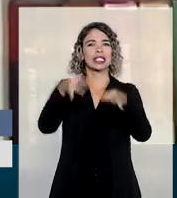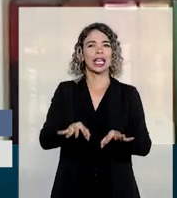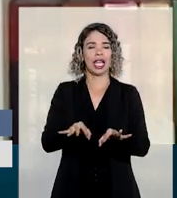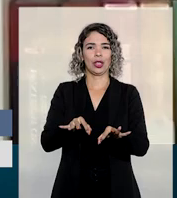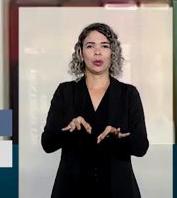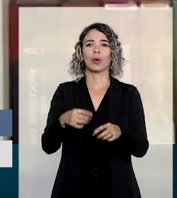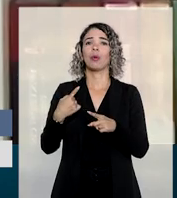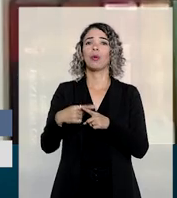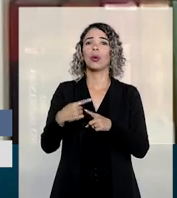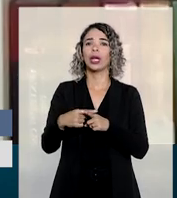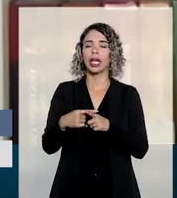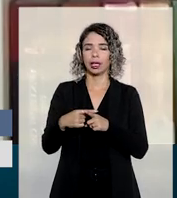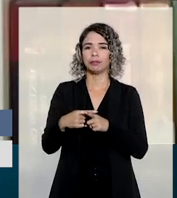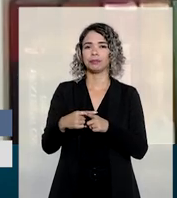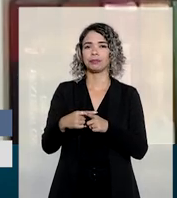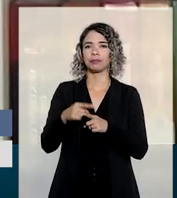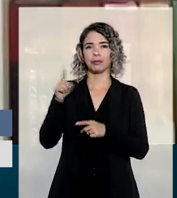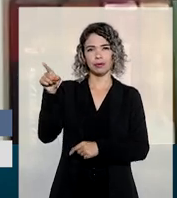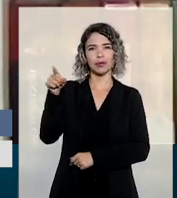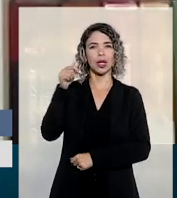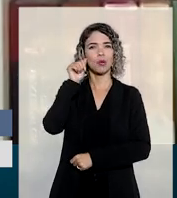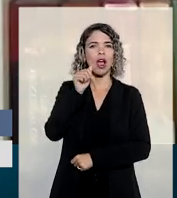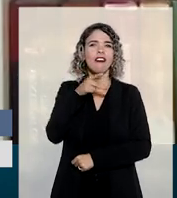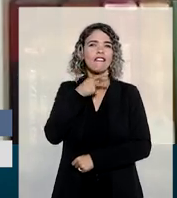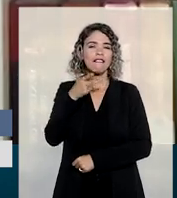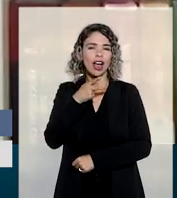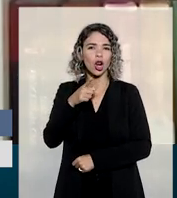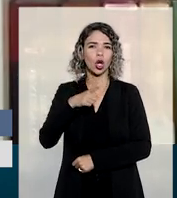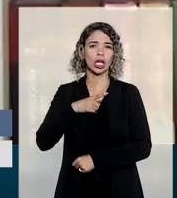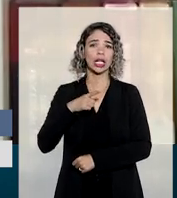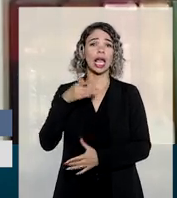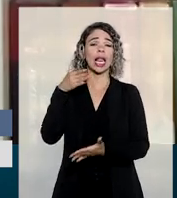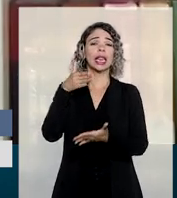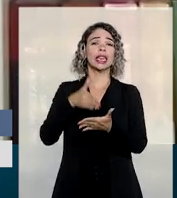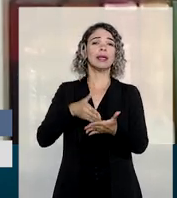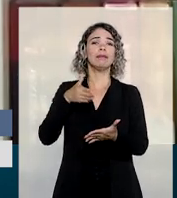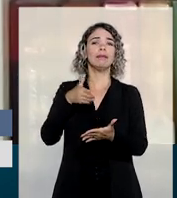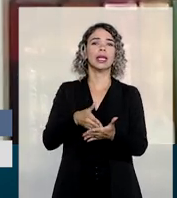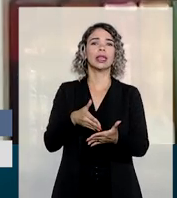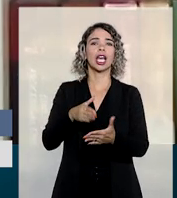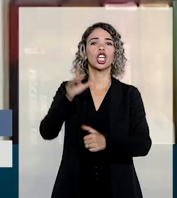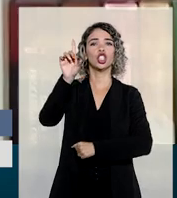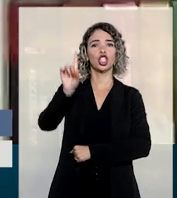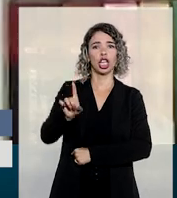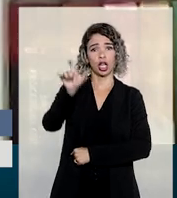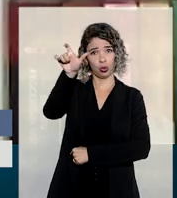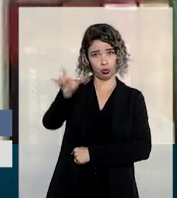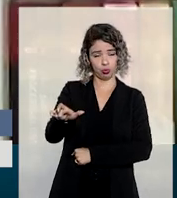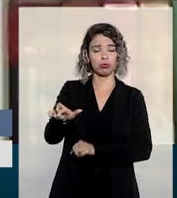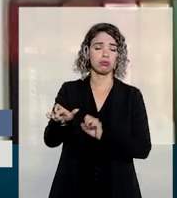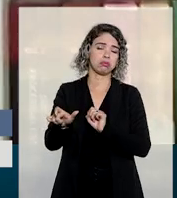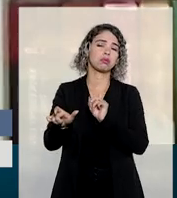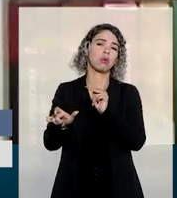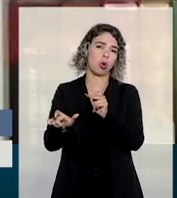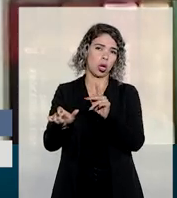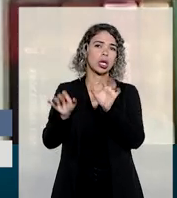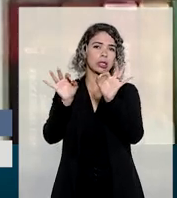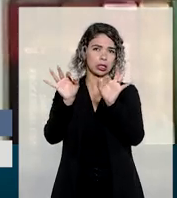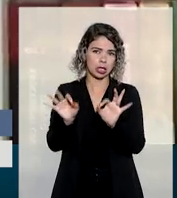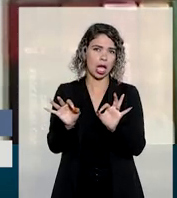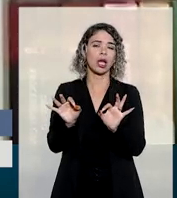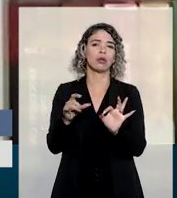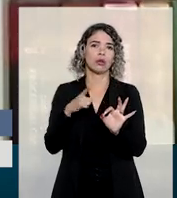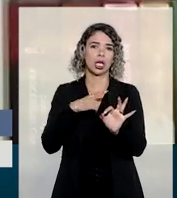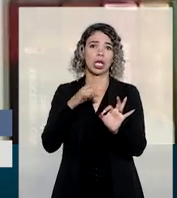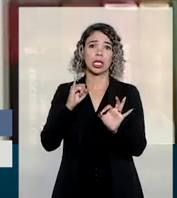concordar. Concordo quando ela diz que é um entendimento que acaba por limitar o direito da parte. E nós